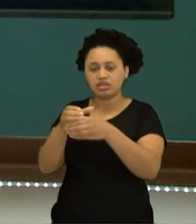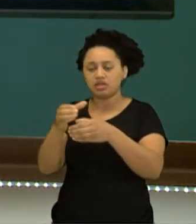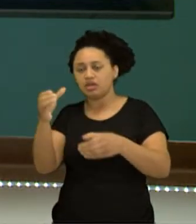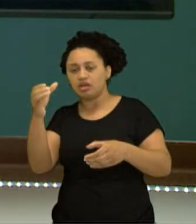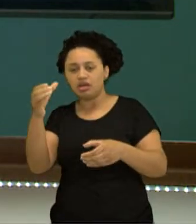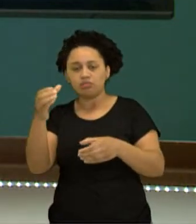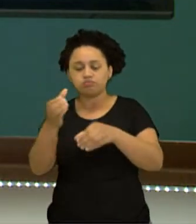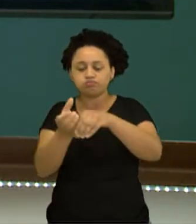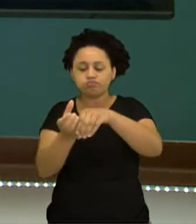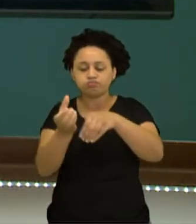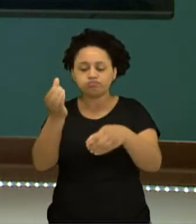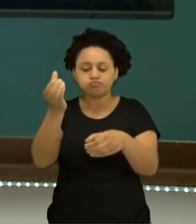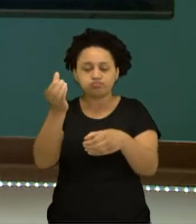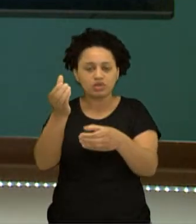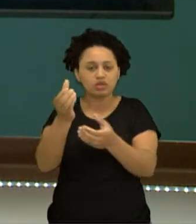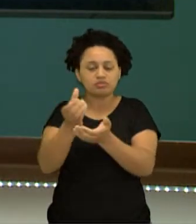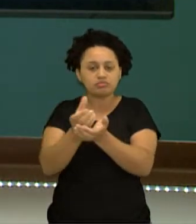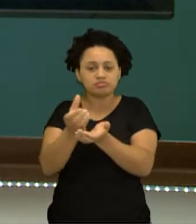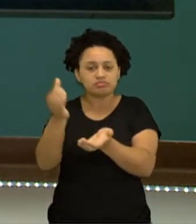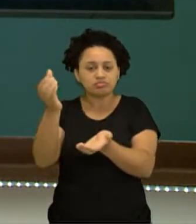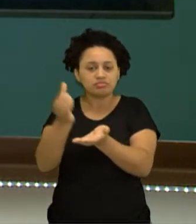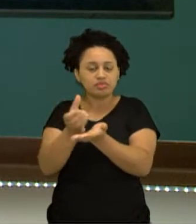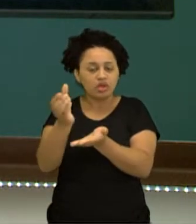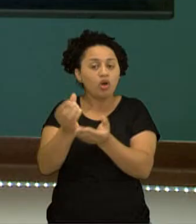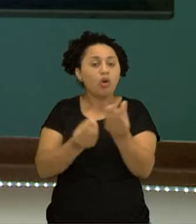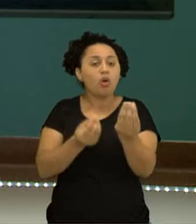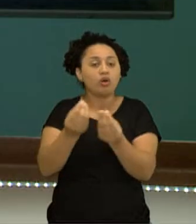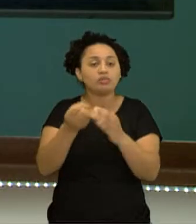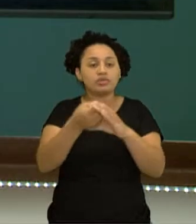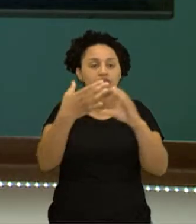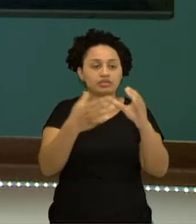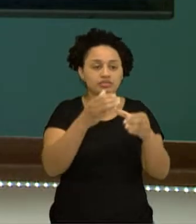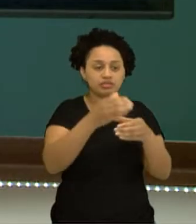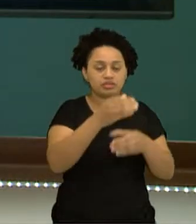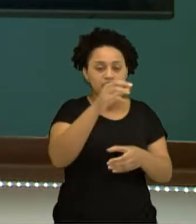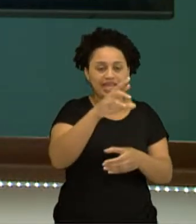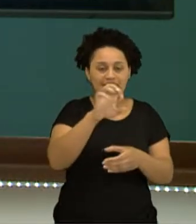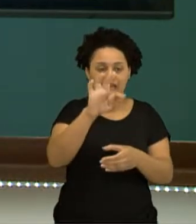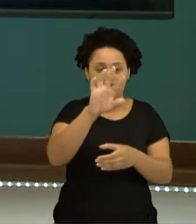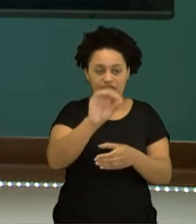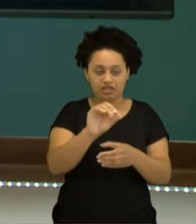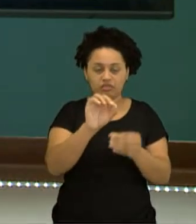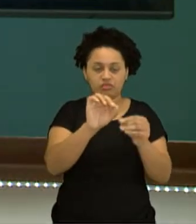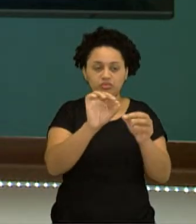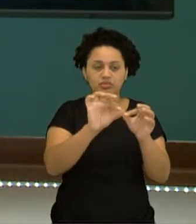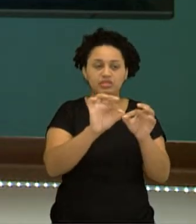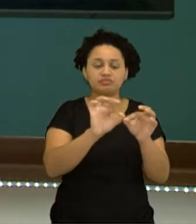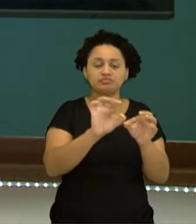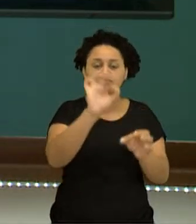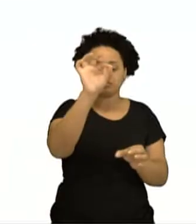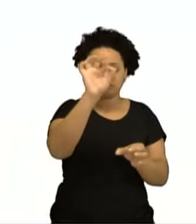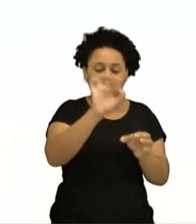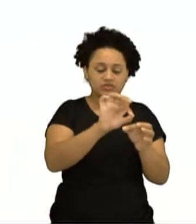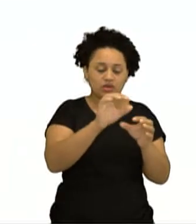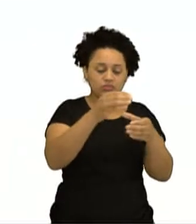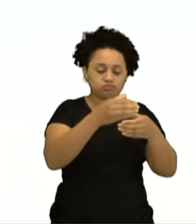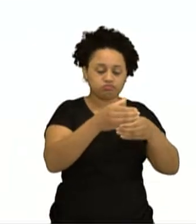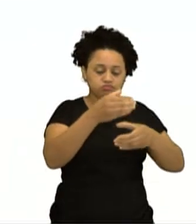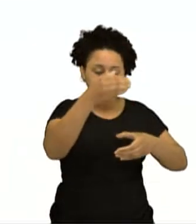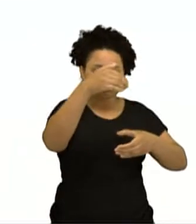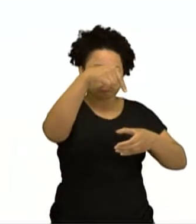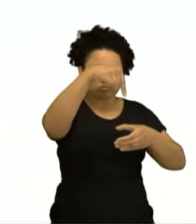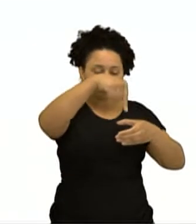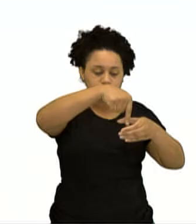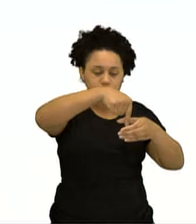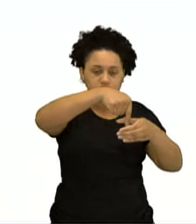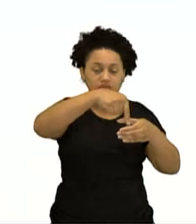gente caracteriza um e como é que a gente caracteriza o outro? O cilindro reto é exatamente que o eixo ele